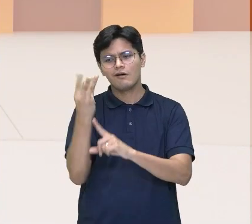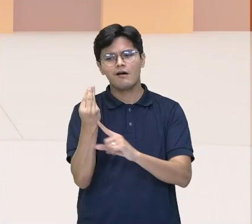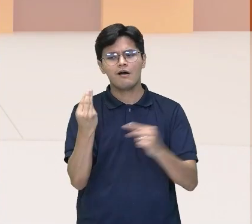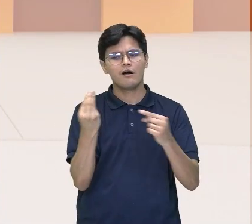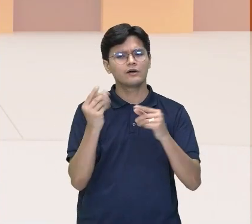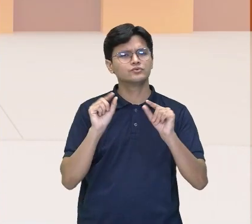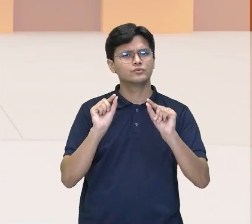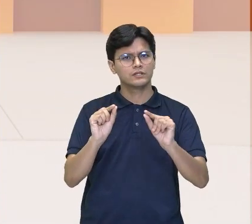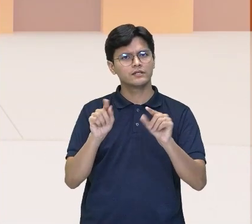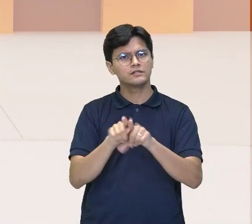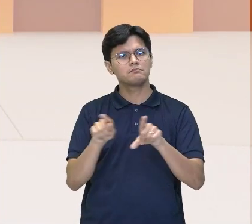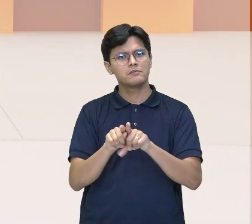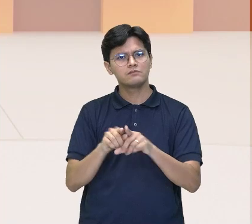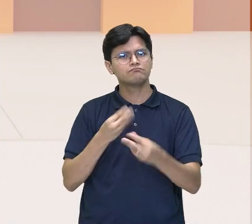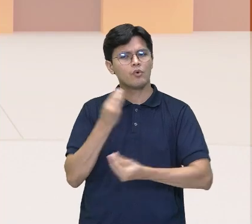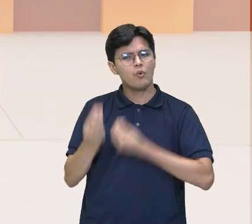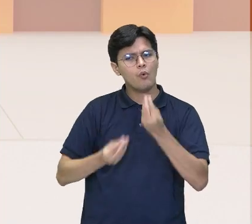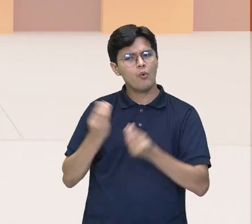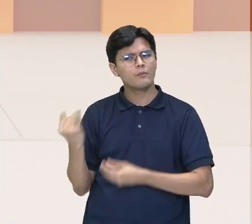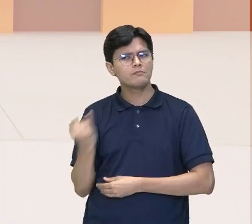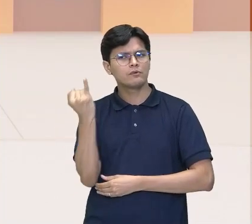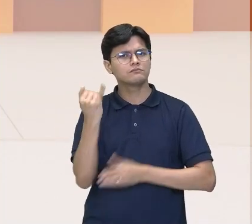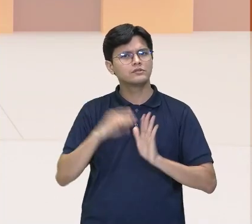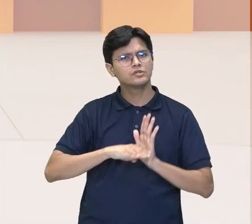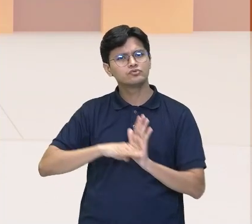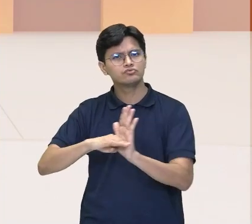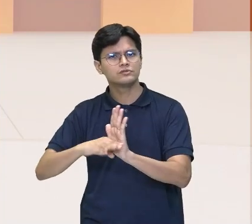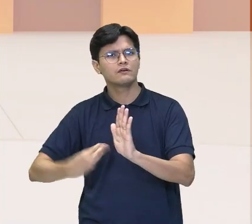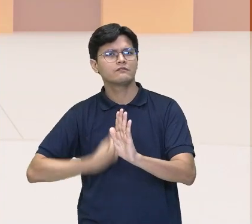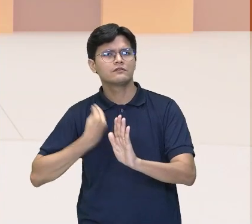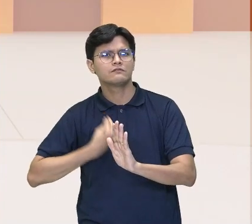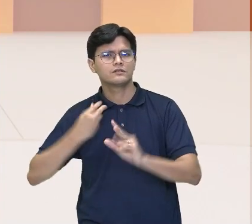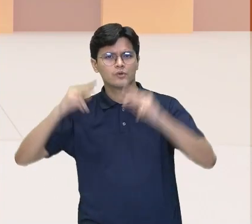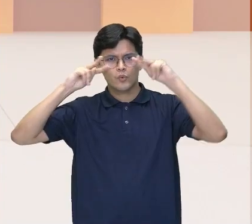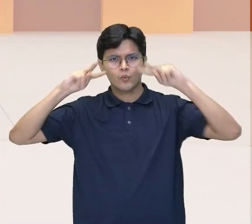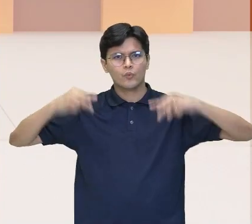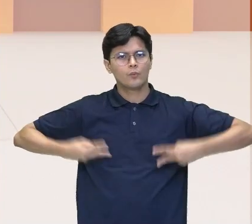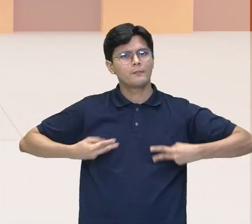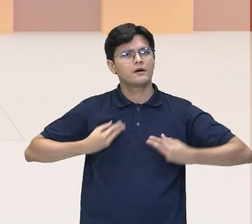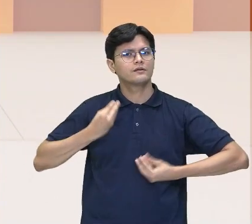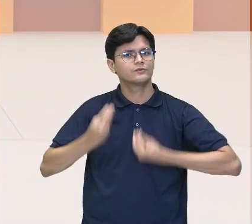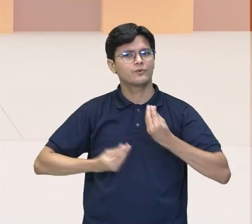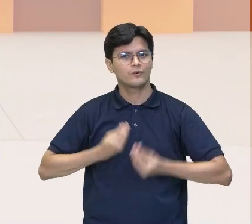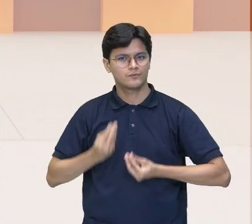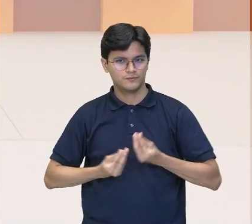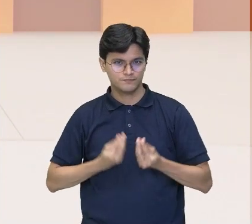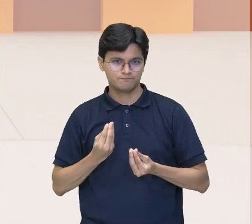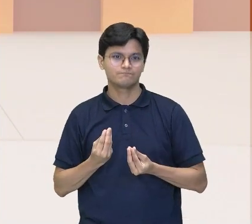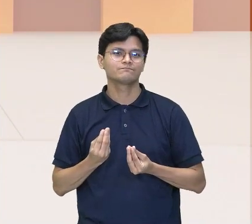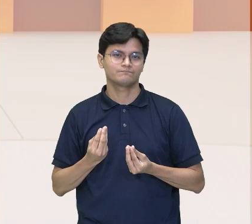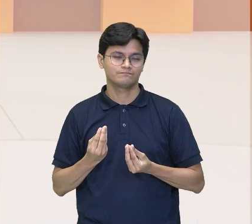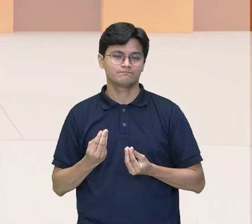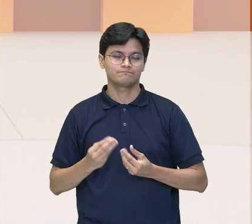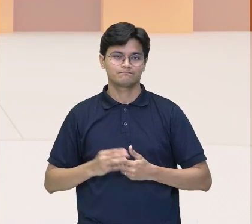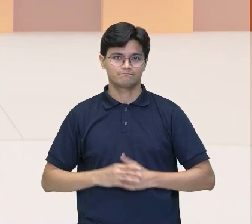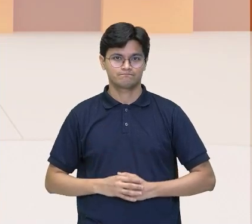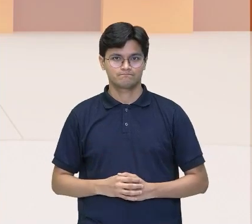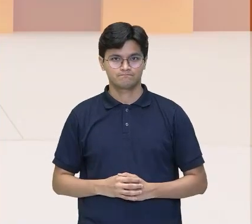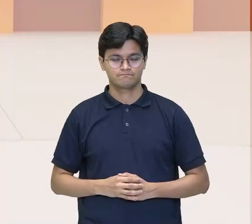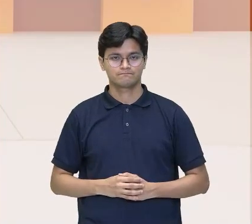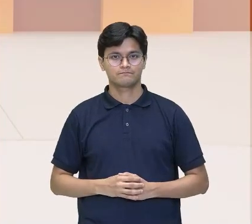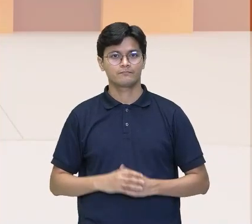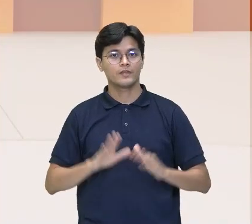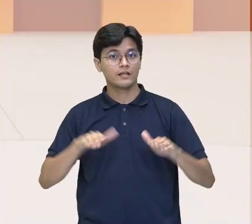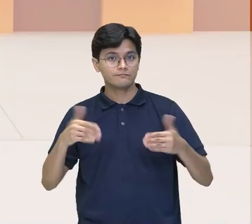sua importância, né, para a vida humana, a vida do ser humano, na vida das culturas. Então